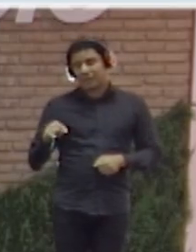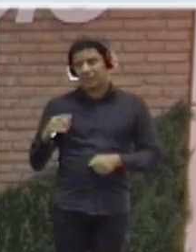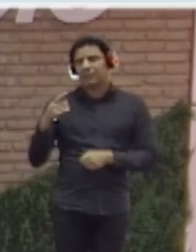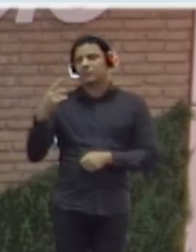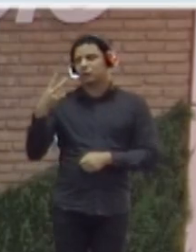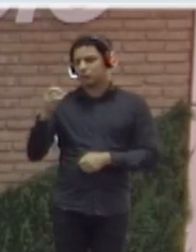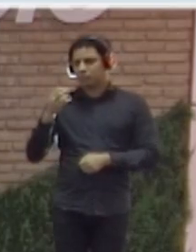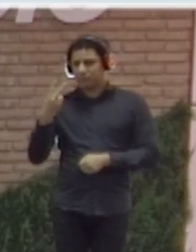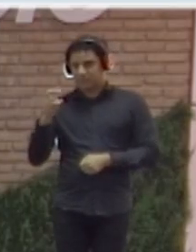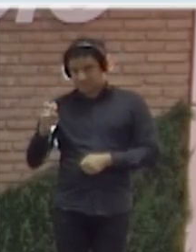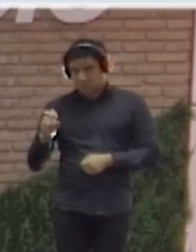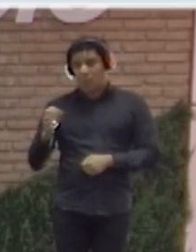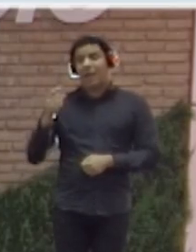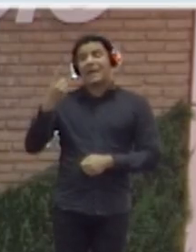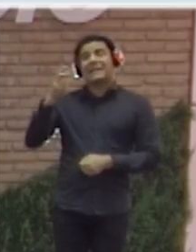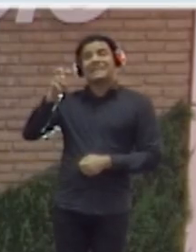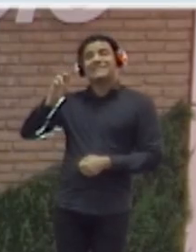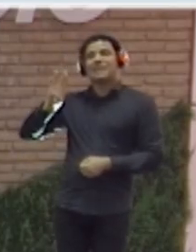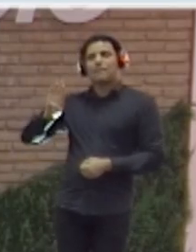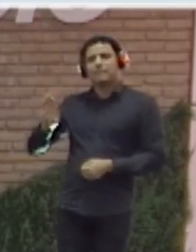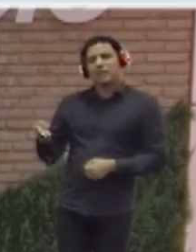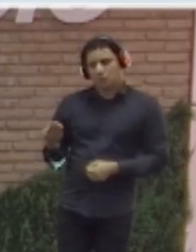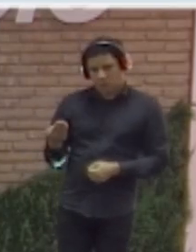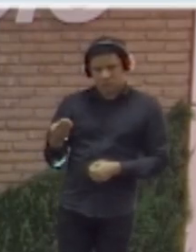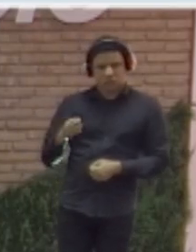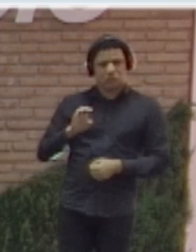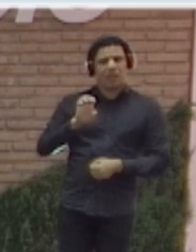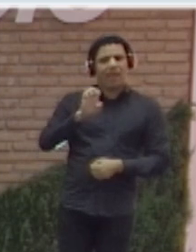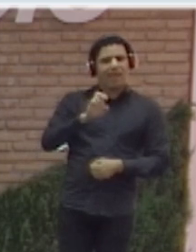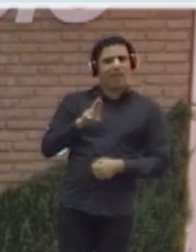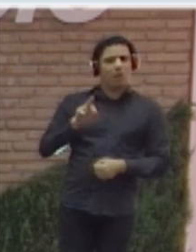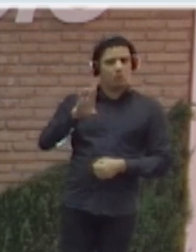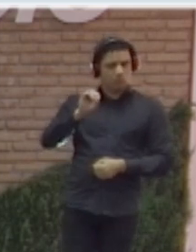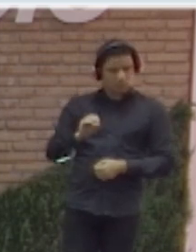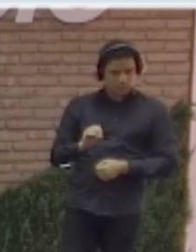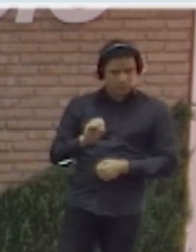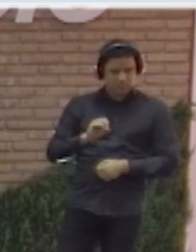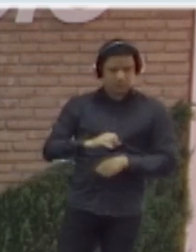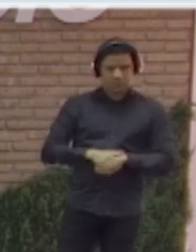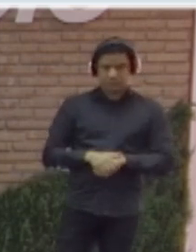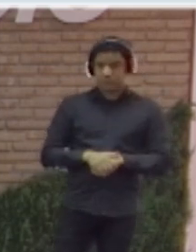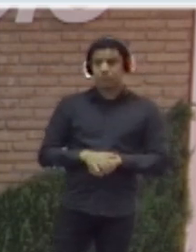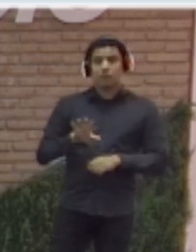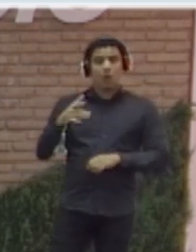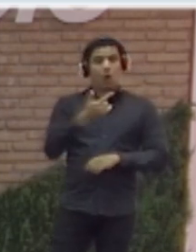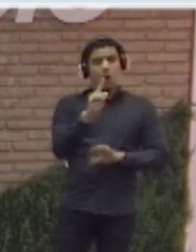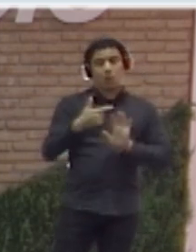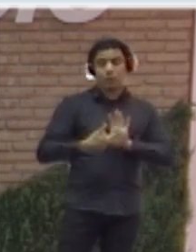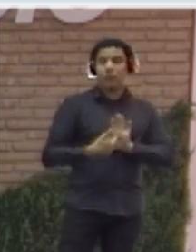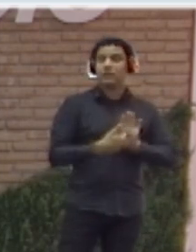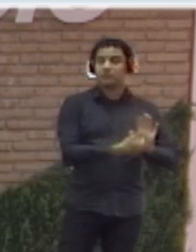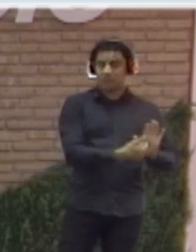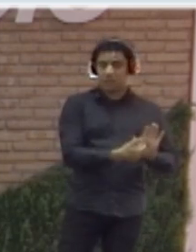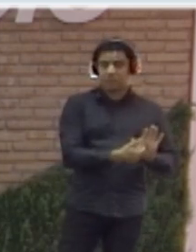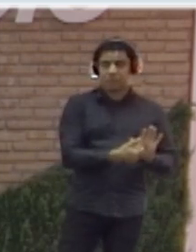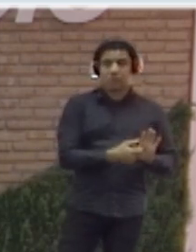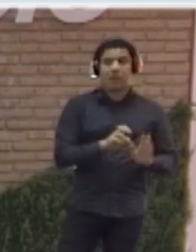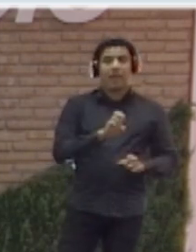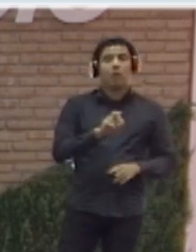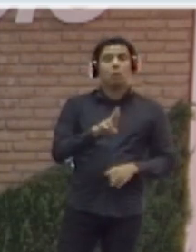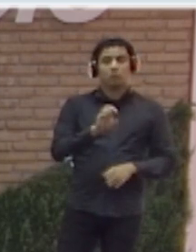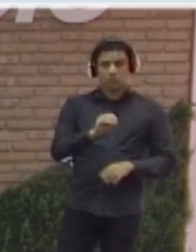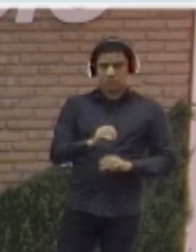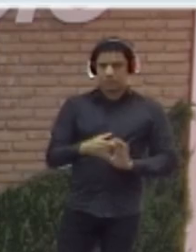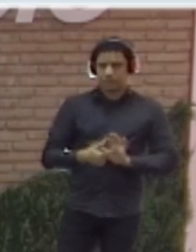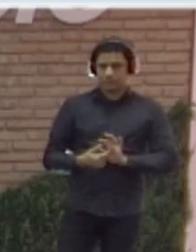euros, mostrando que é um elemento muito utilizado na Finlândia. Outro exemplo é o que chamamos